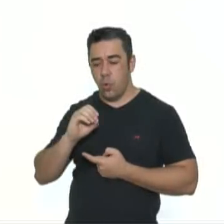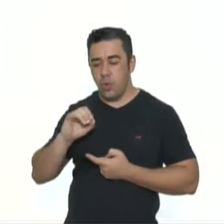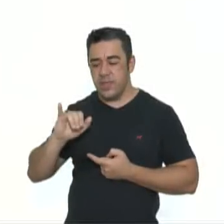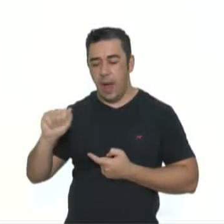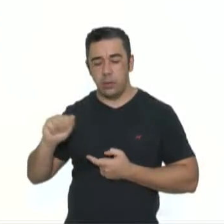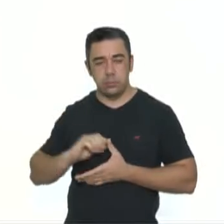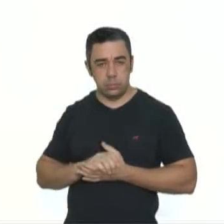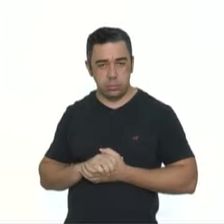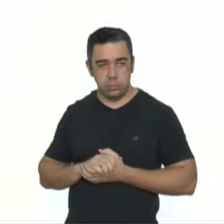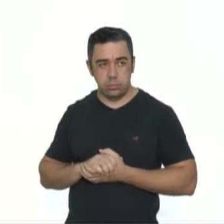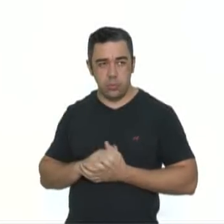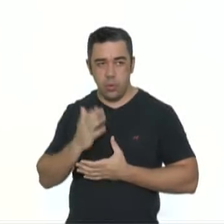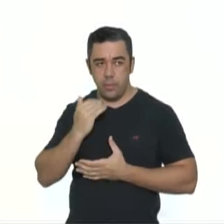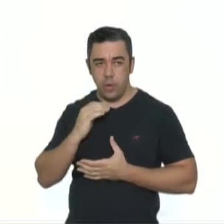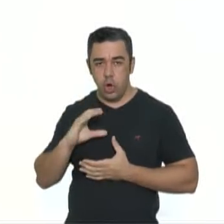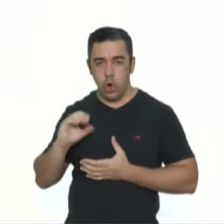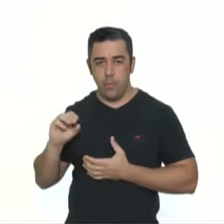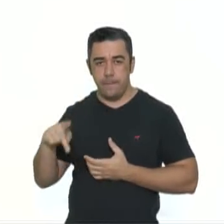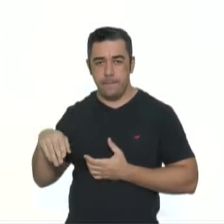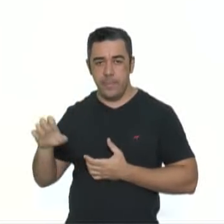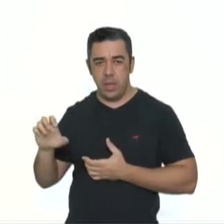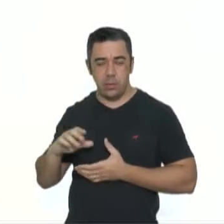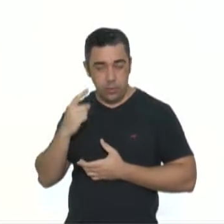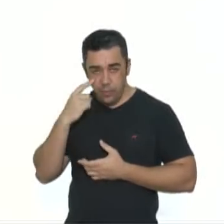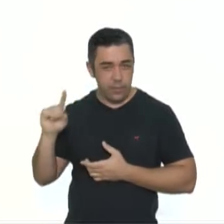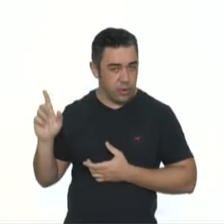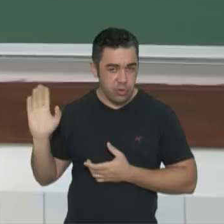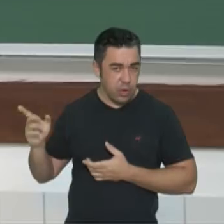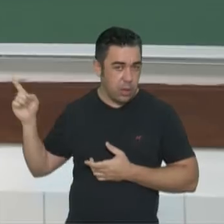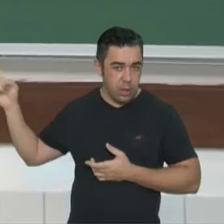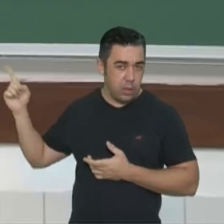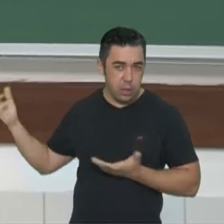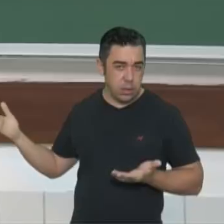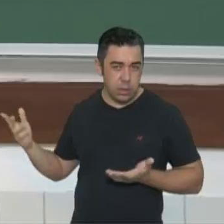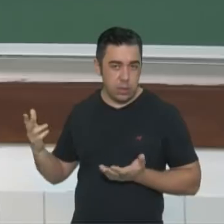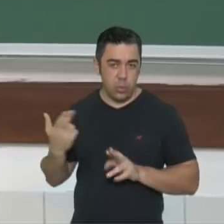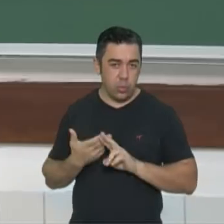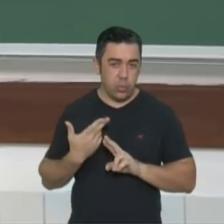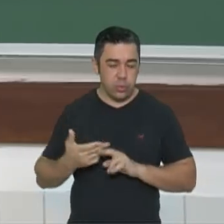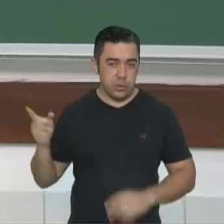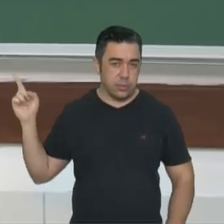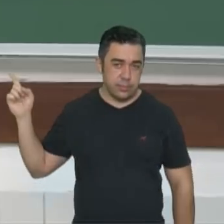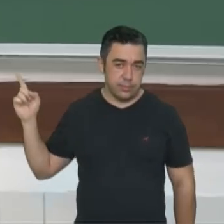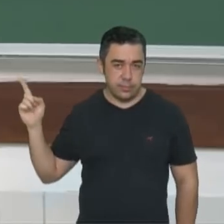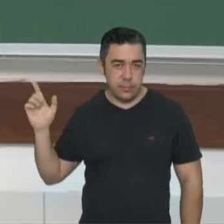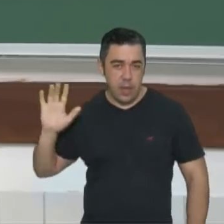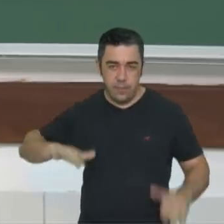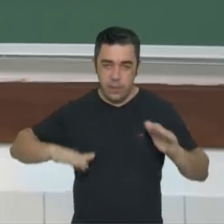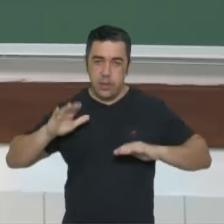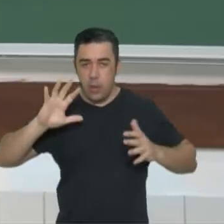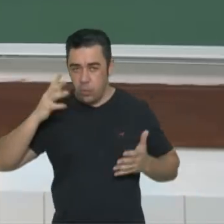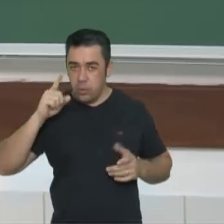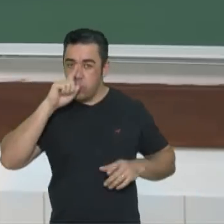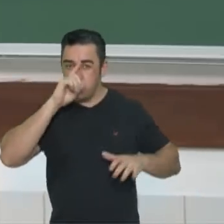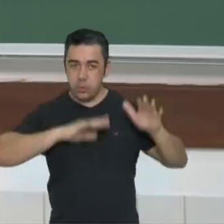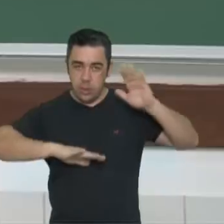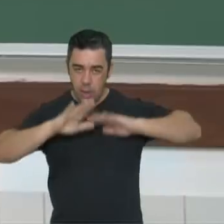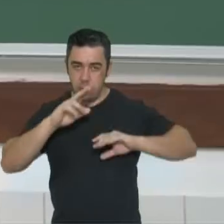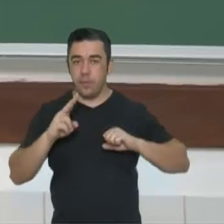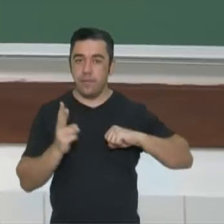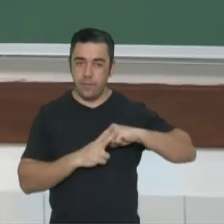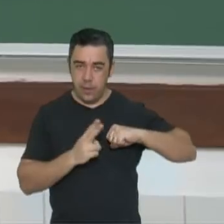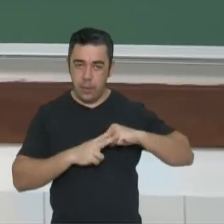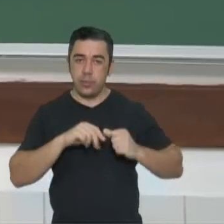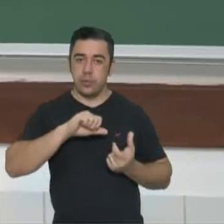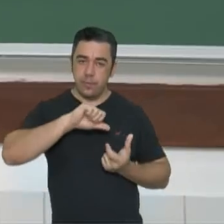olhar. Comer, fica comer. Já vi muito nas redes sociais as pessoas colocarem isso e algumas delas daí, cuidado que os verbos,